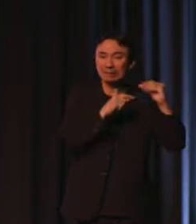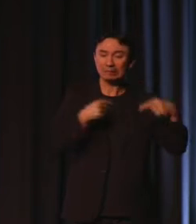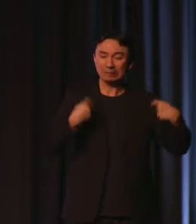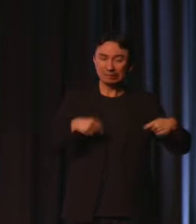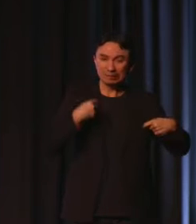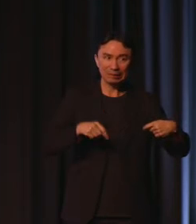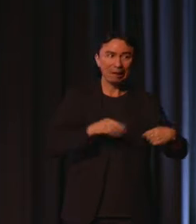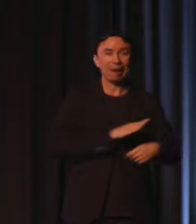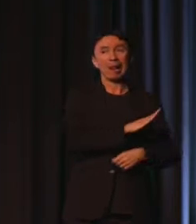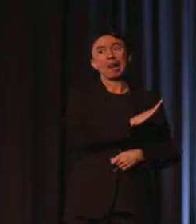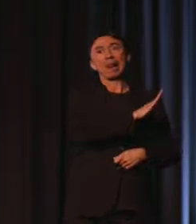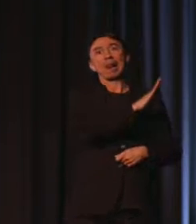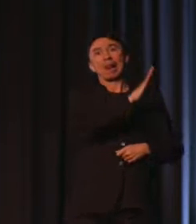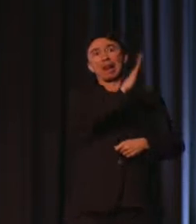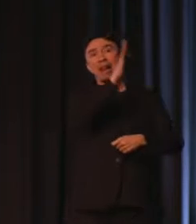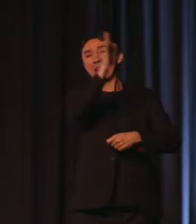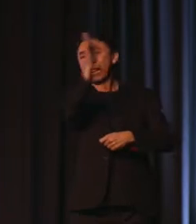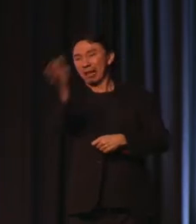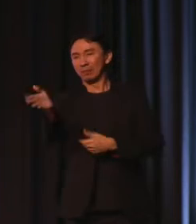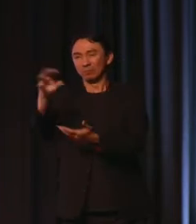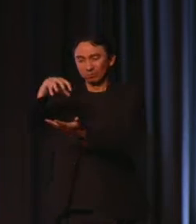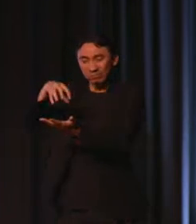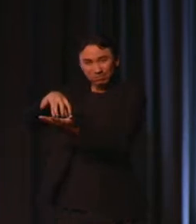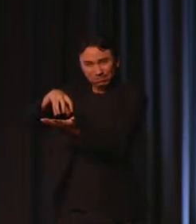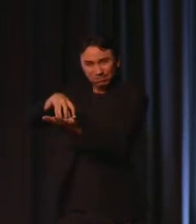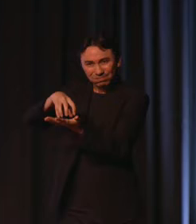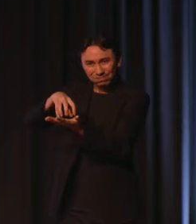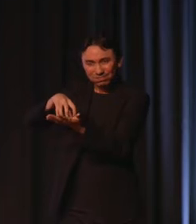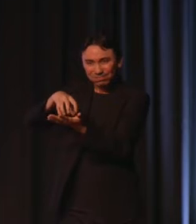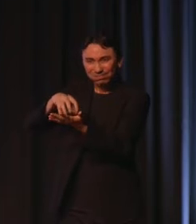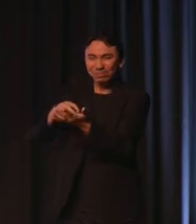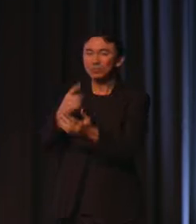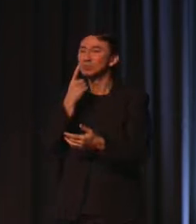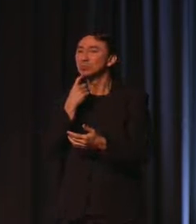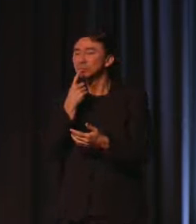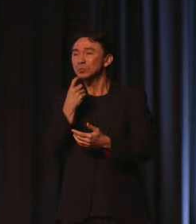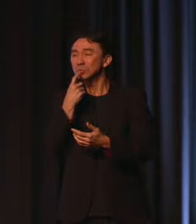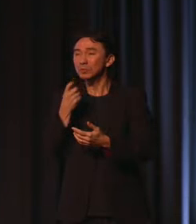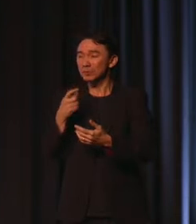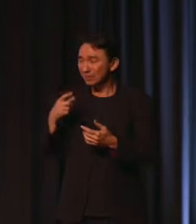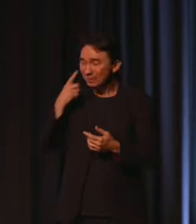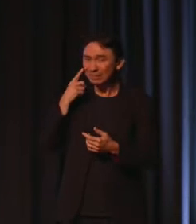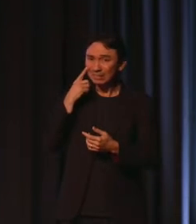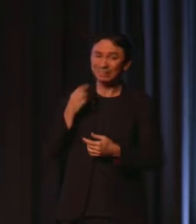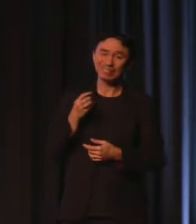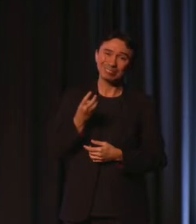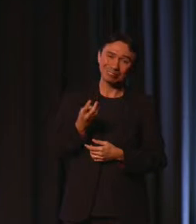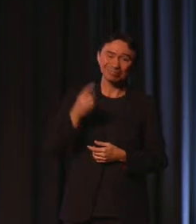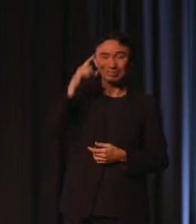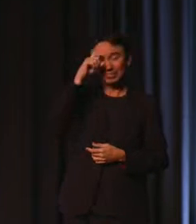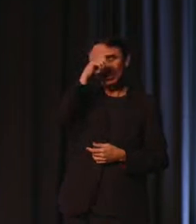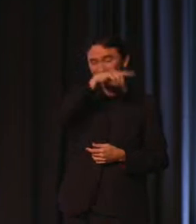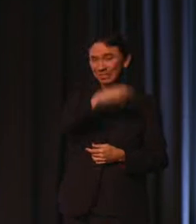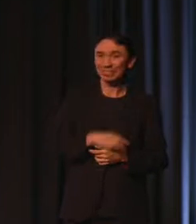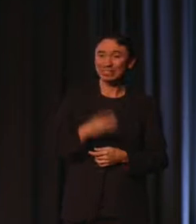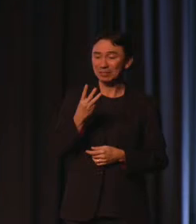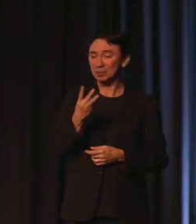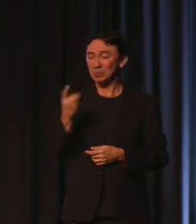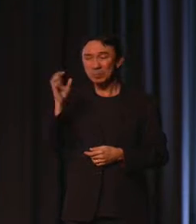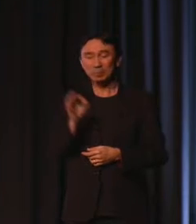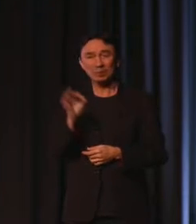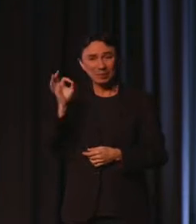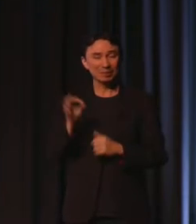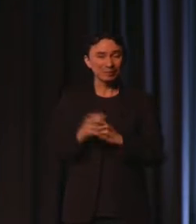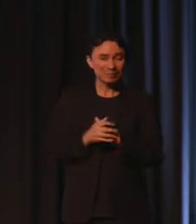o hemocentro é um ponto que pega, com 31%, a falta de atendimento especializado e até os sangramentos ali,